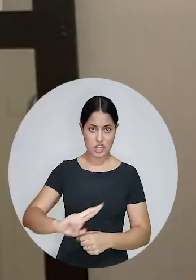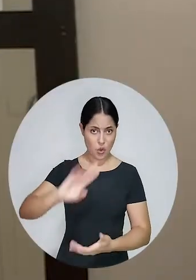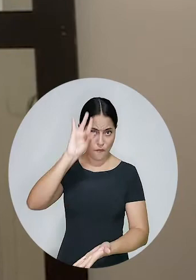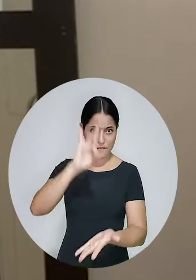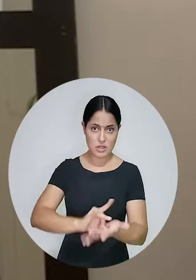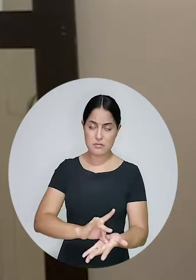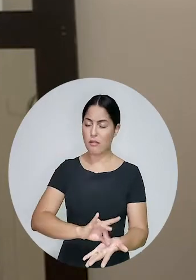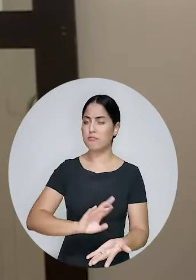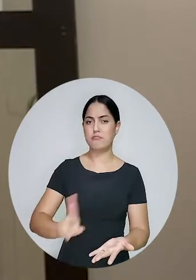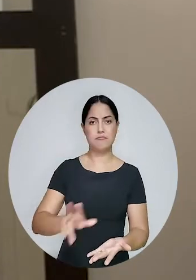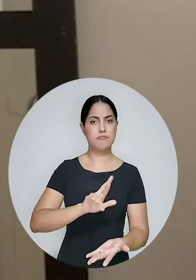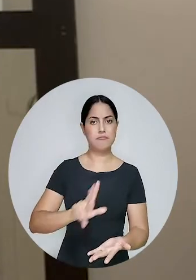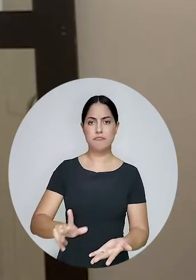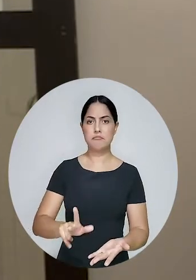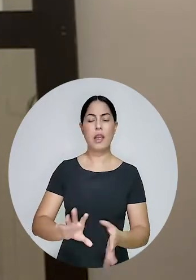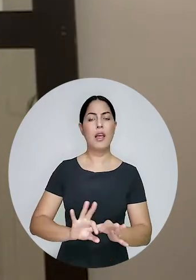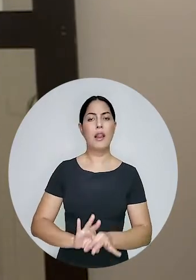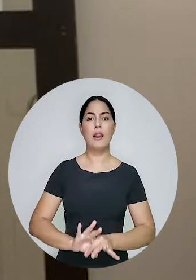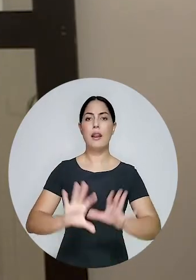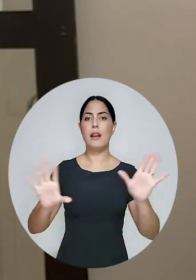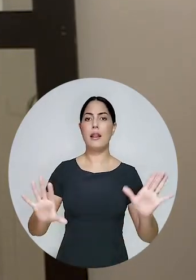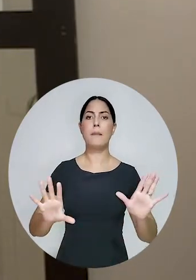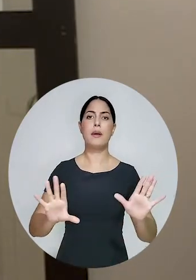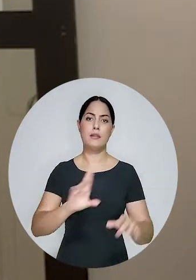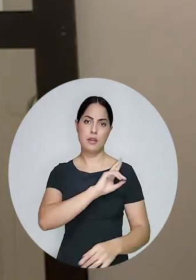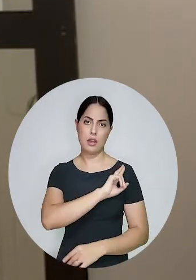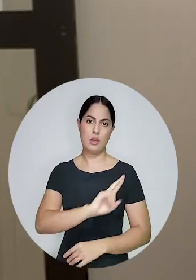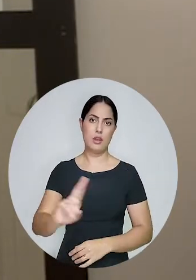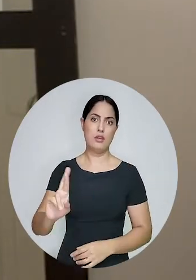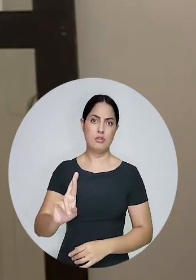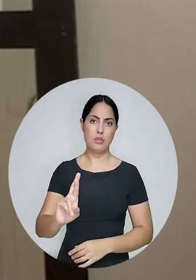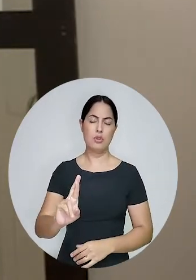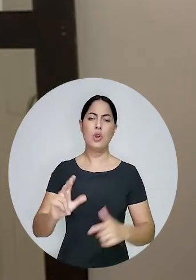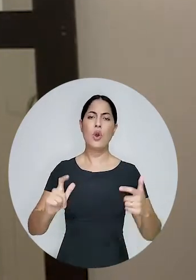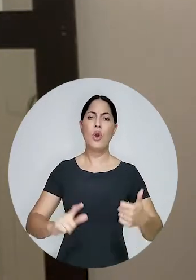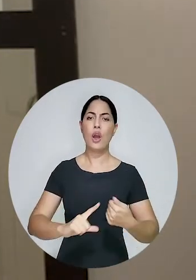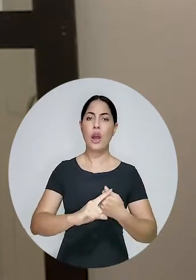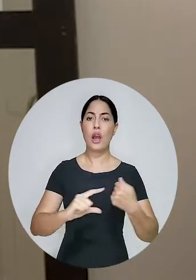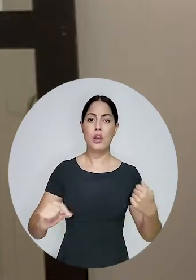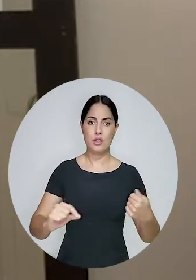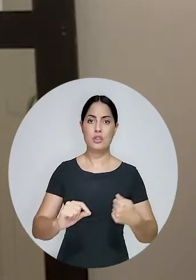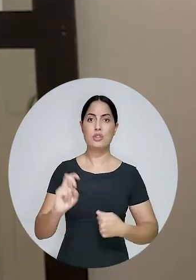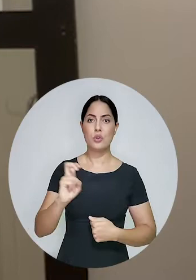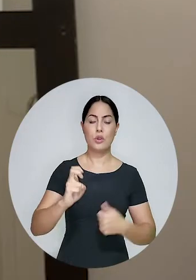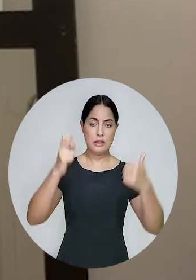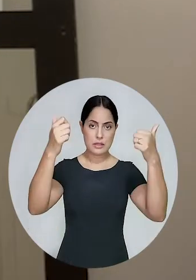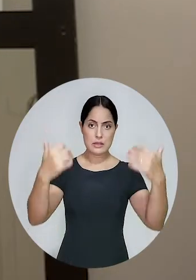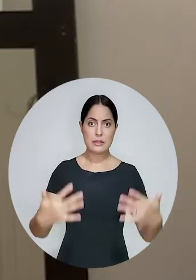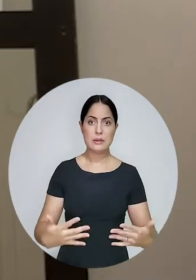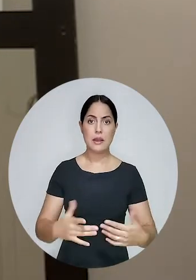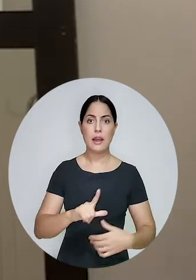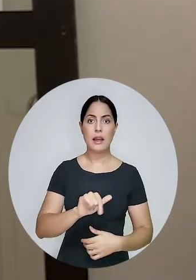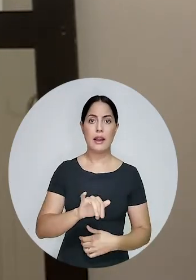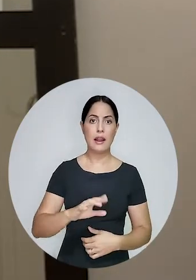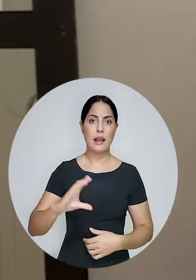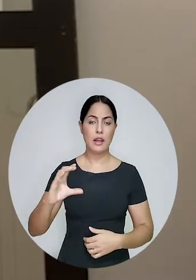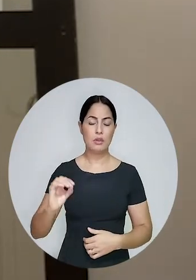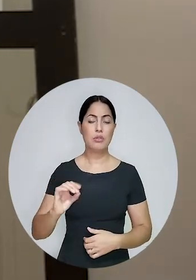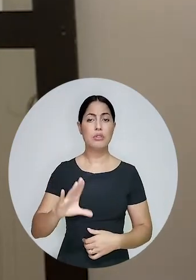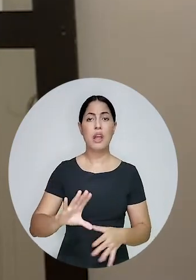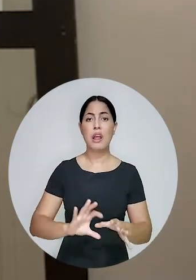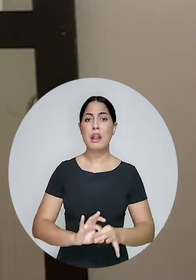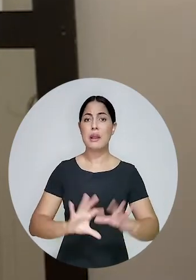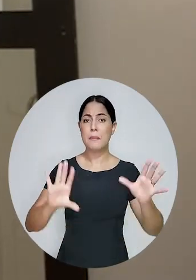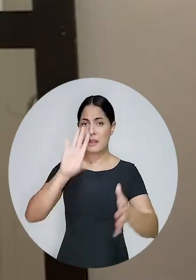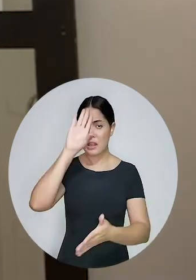Estado brasileiro, ele não tem uma religião oficial, ele é um Estado laico, nos termos da Constituição Federal, no artigo 5º, que diz que